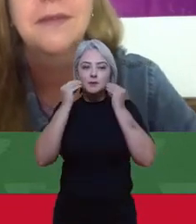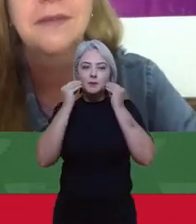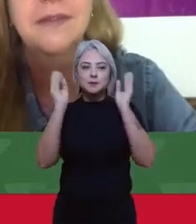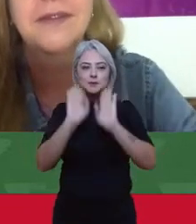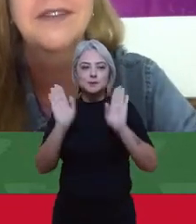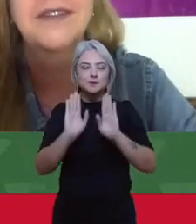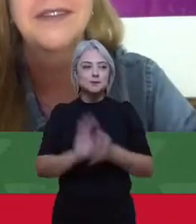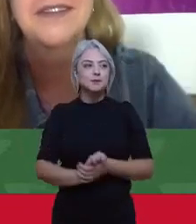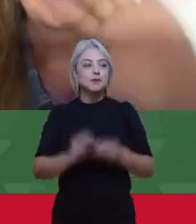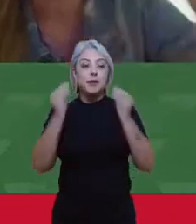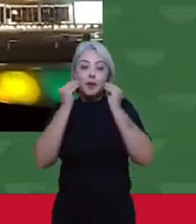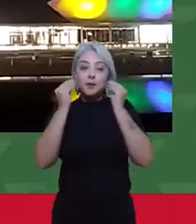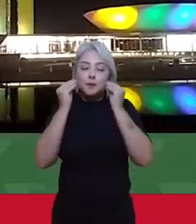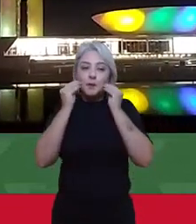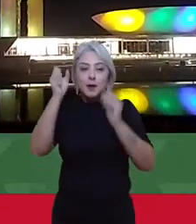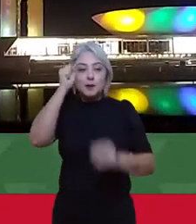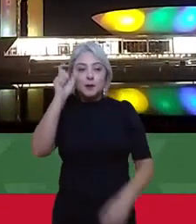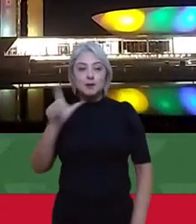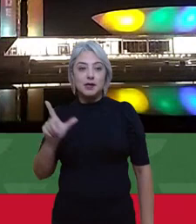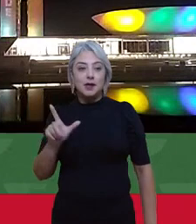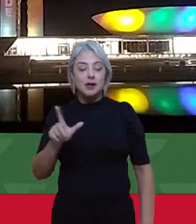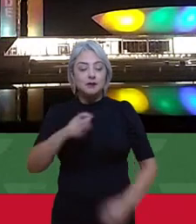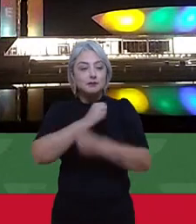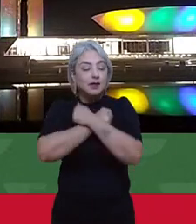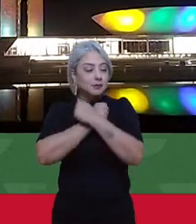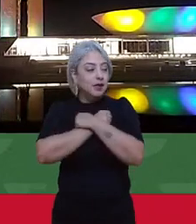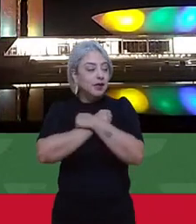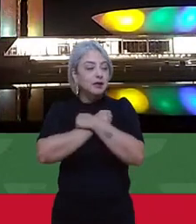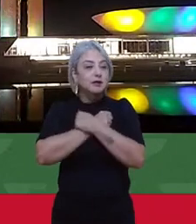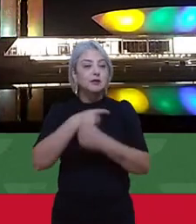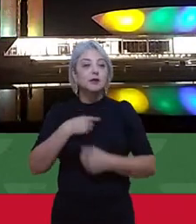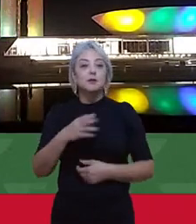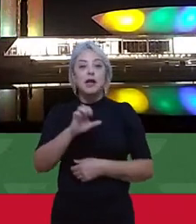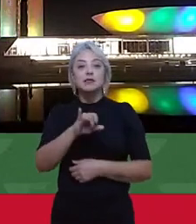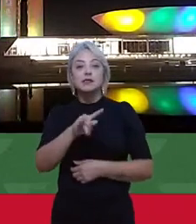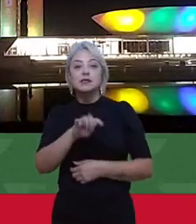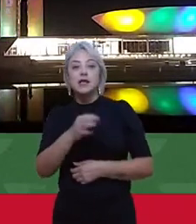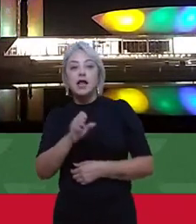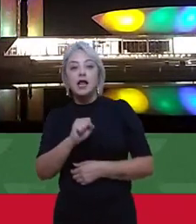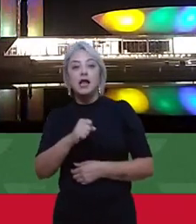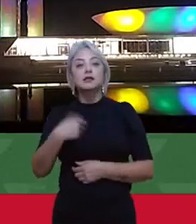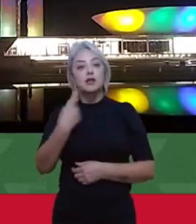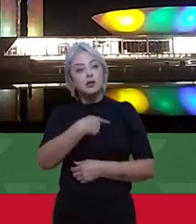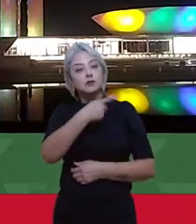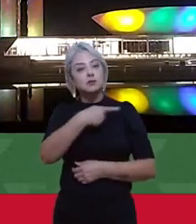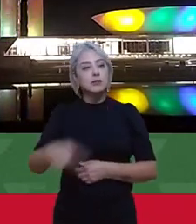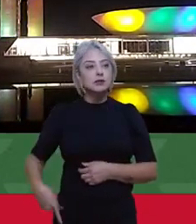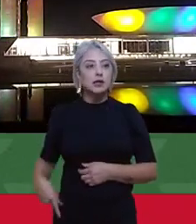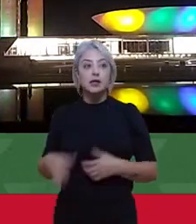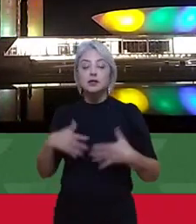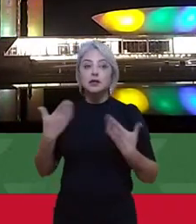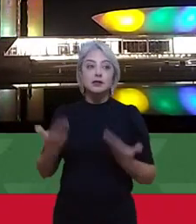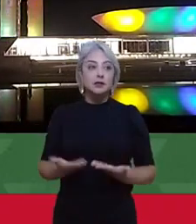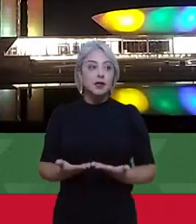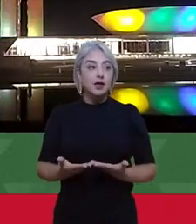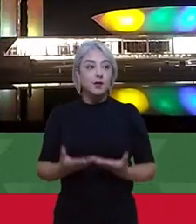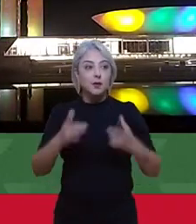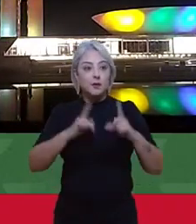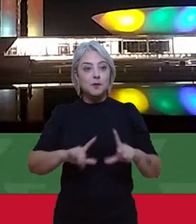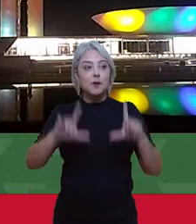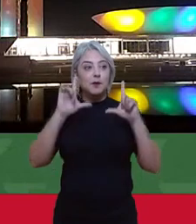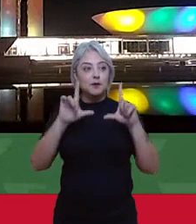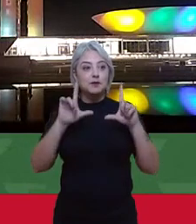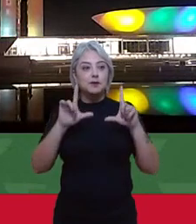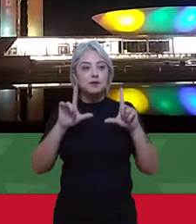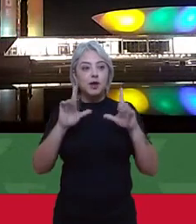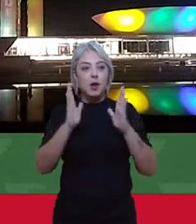valeu, beijo. Beijo, Rosário. Um abraço lá para Celeste também, que é a nossa presidenta. Não, volta essa imagem agora, por